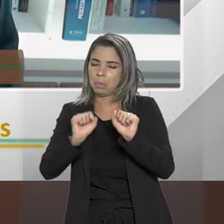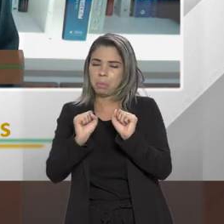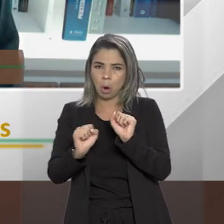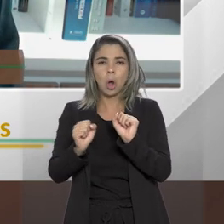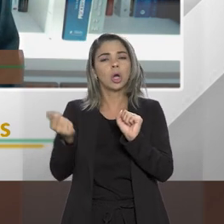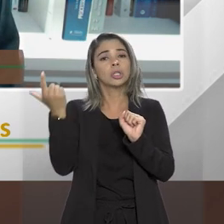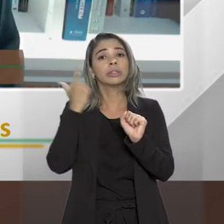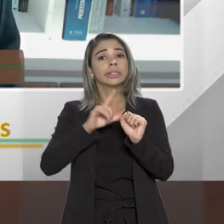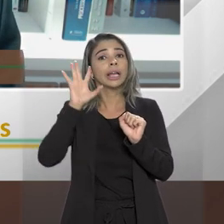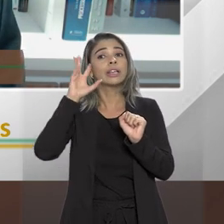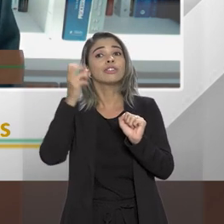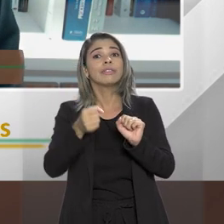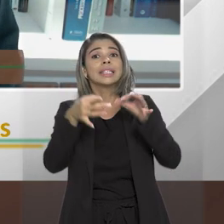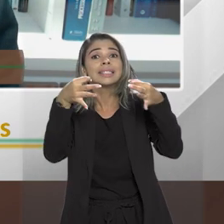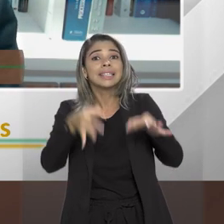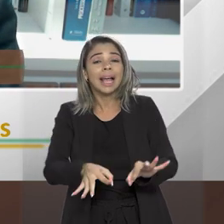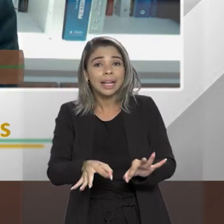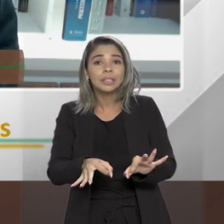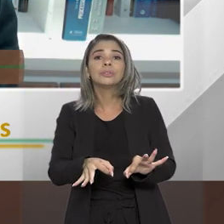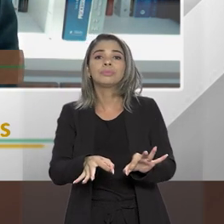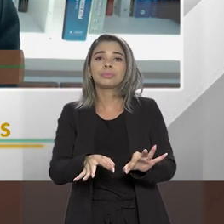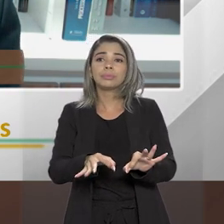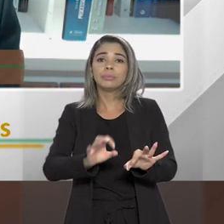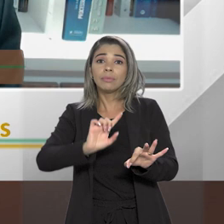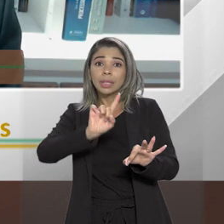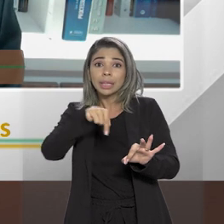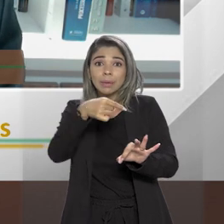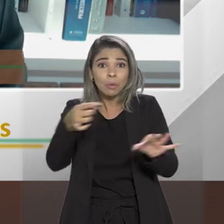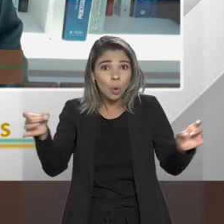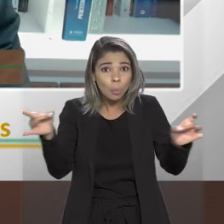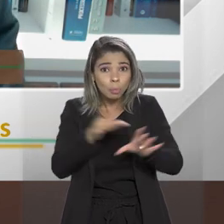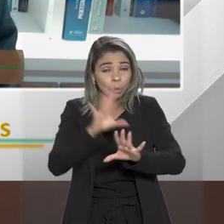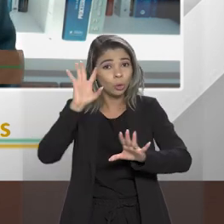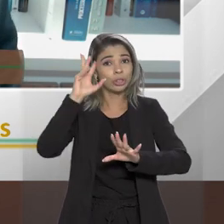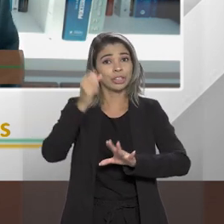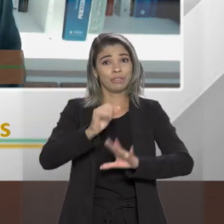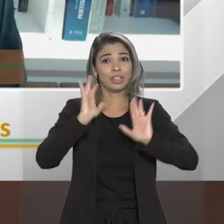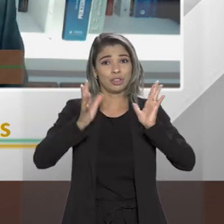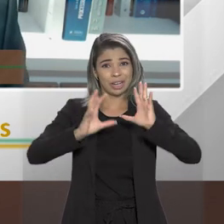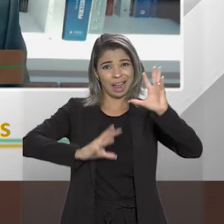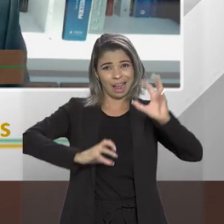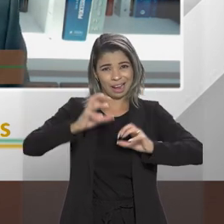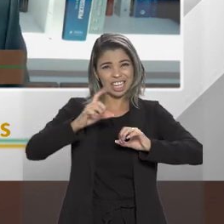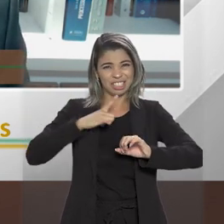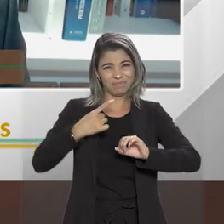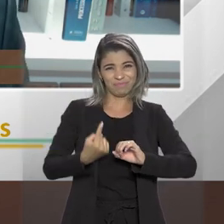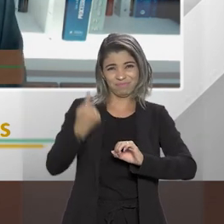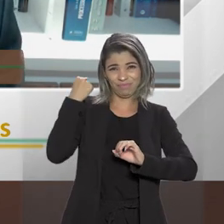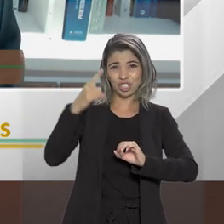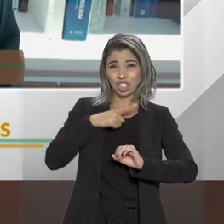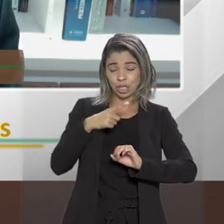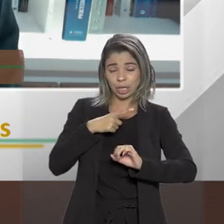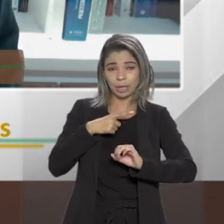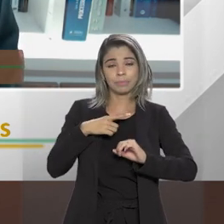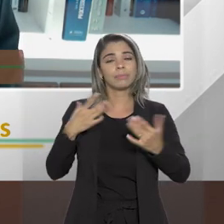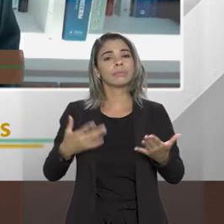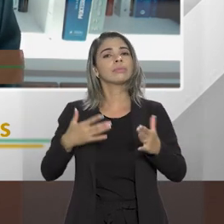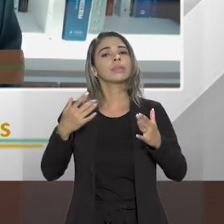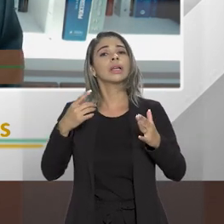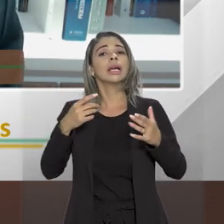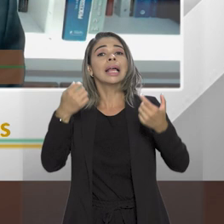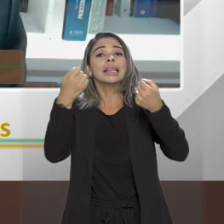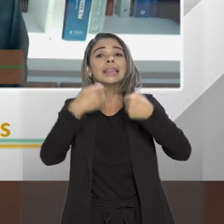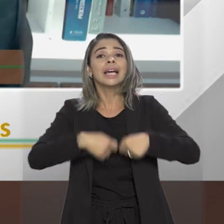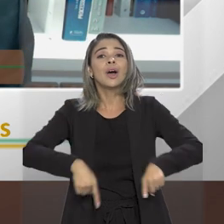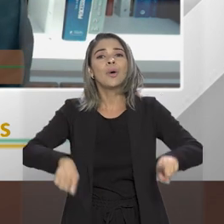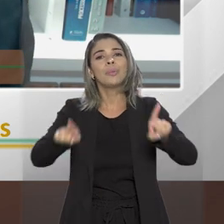negociação fosse levada a cabo. E depois nós íamos resolver um litígio que eventualmente havia entre os nossos clientes, sem que